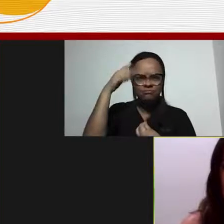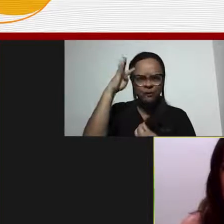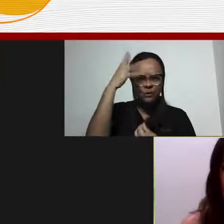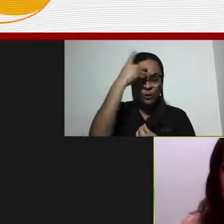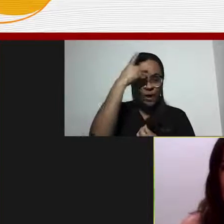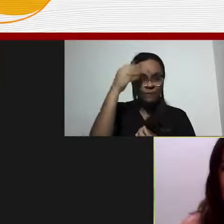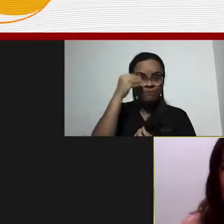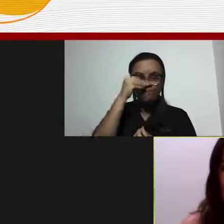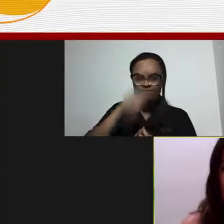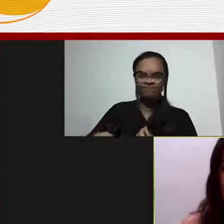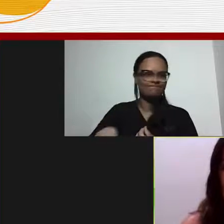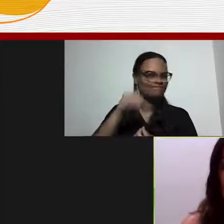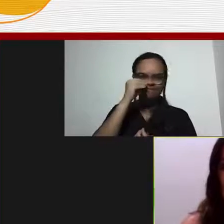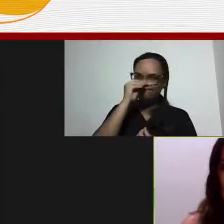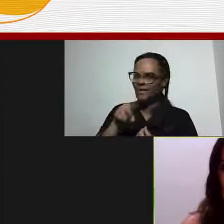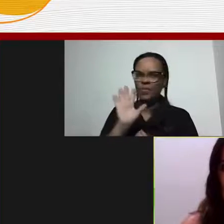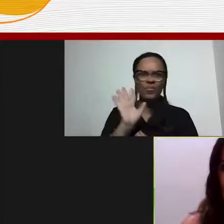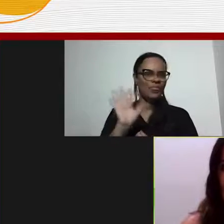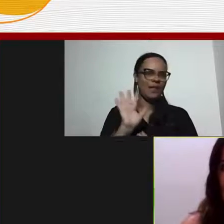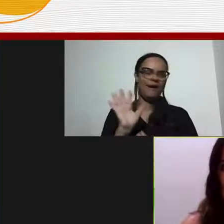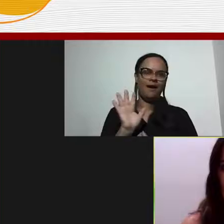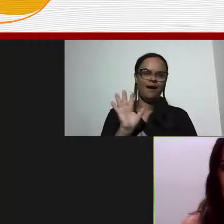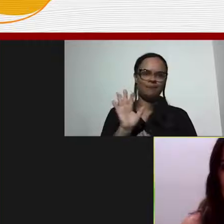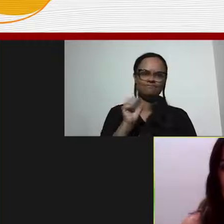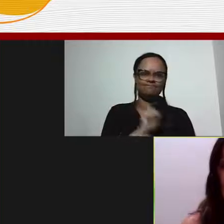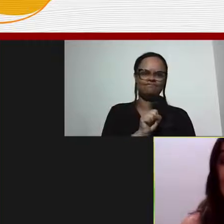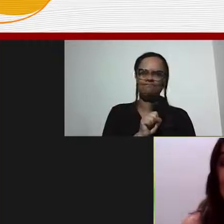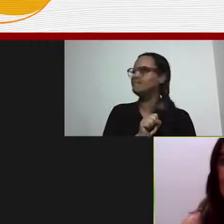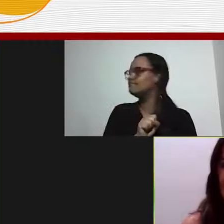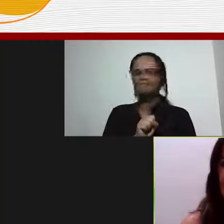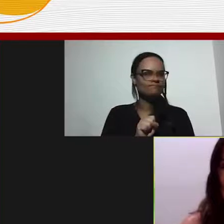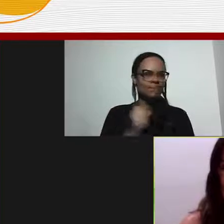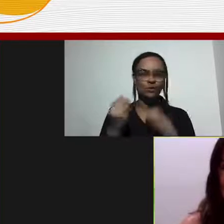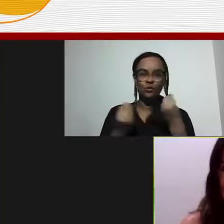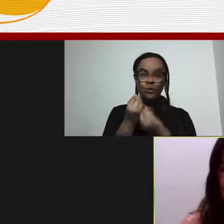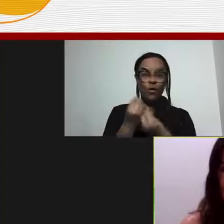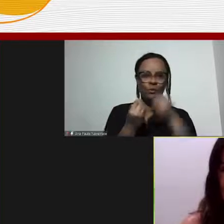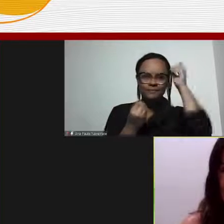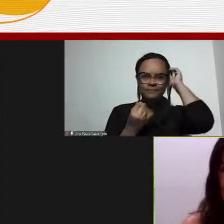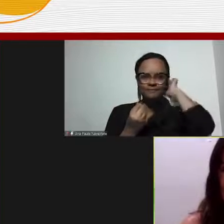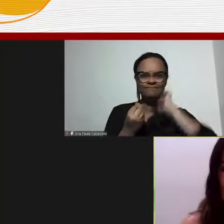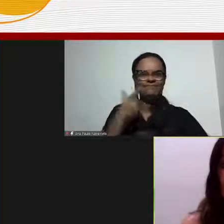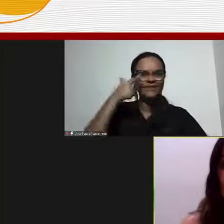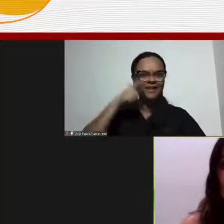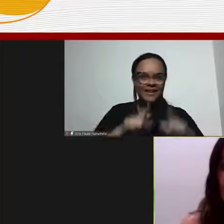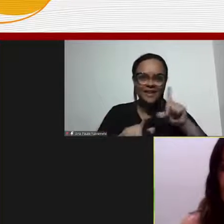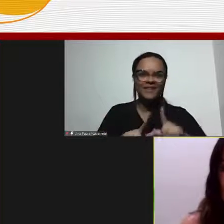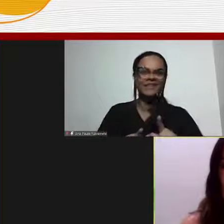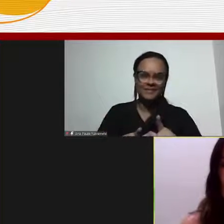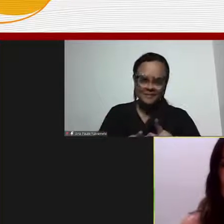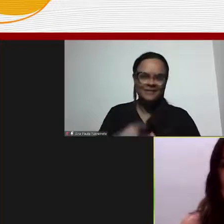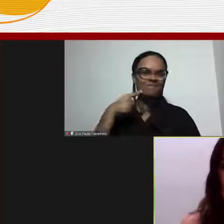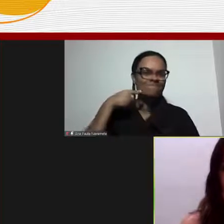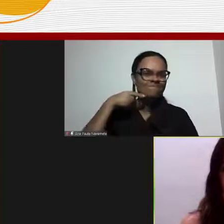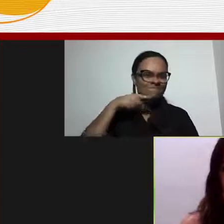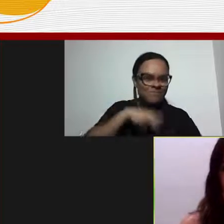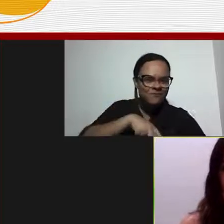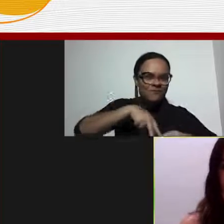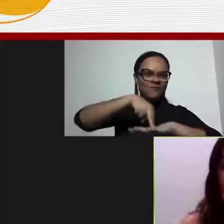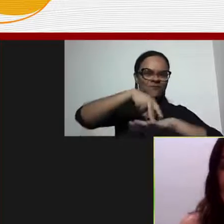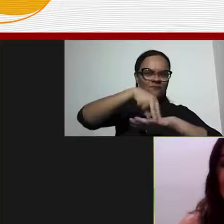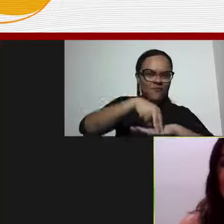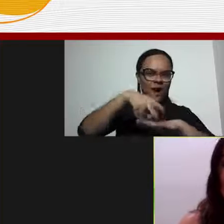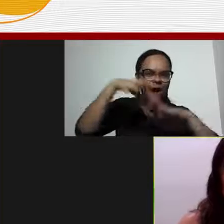desistiu porque, né, você parou ali, olhou, não, eu vou conseguir alcançar. E foi lá, debaixo de